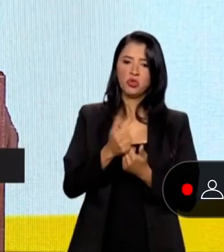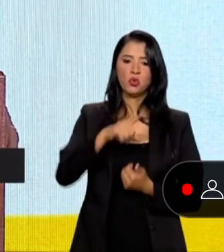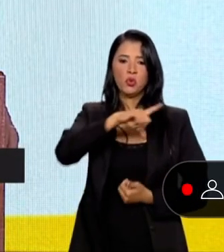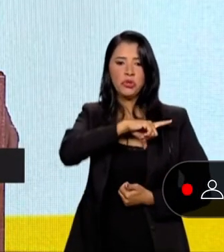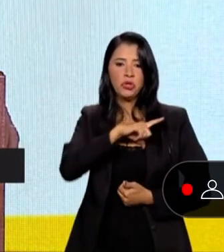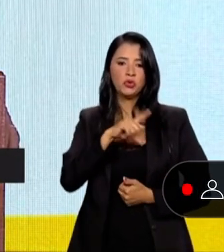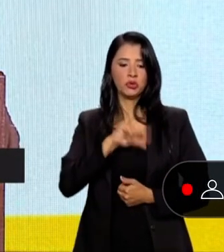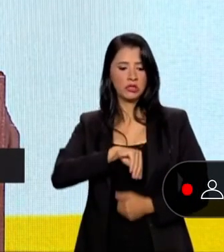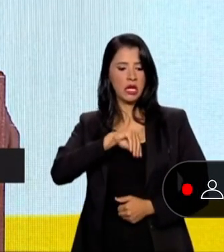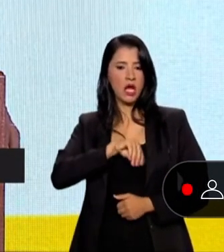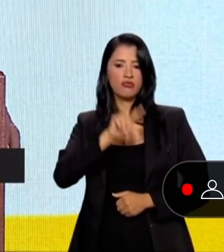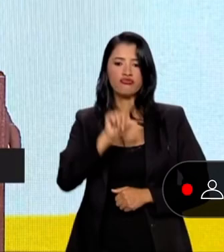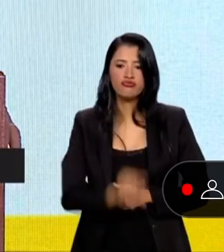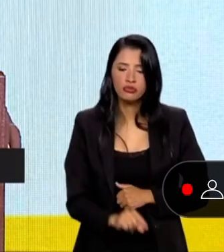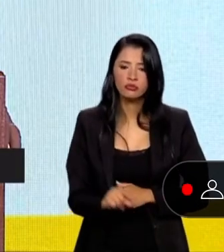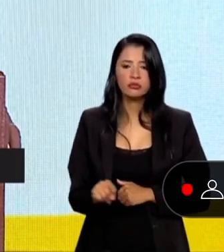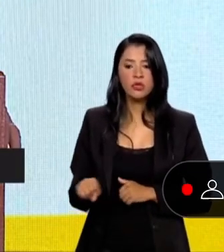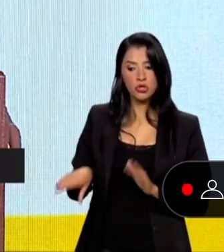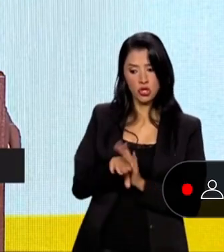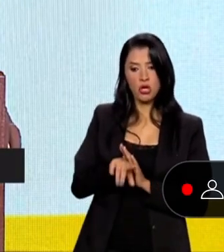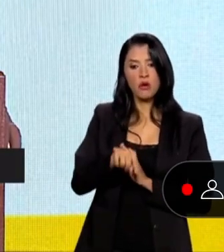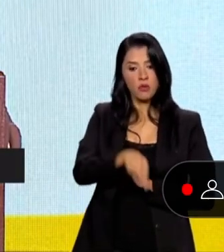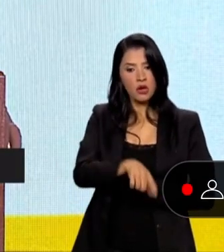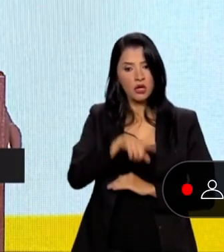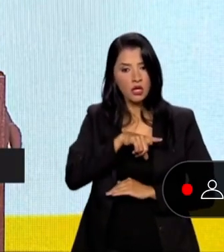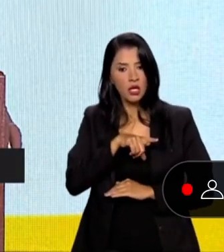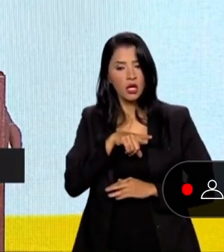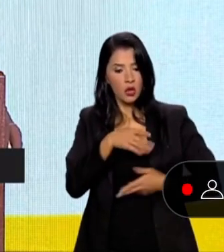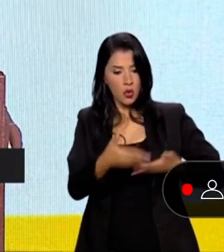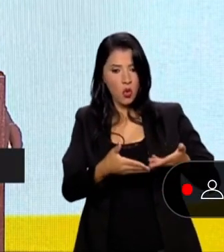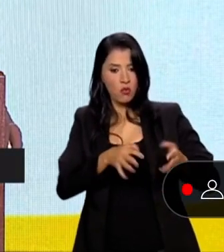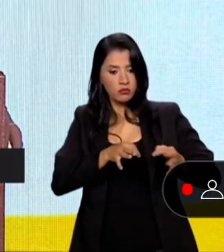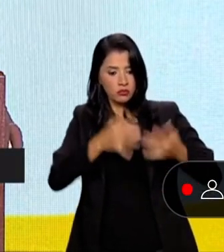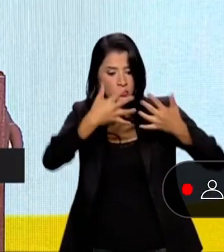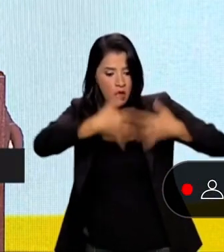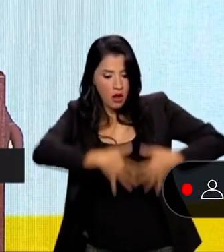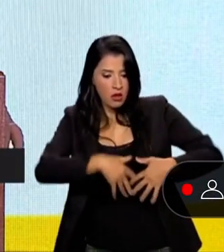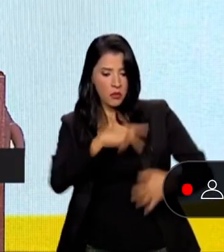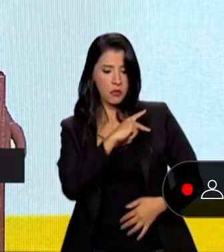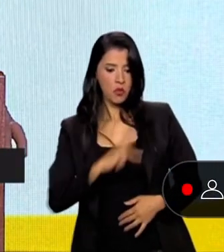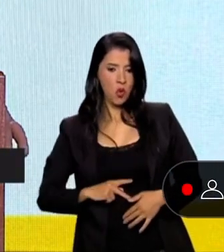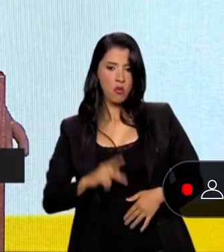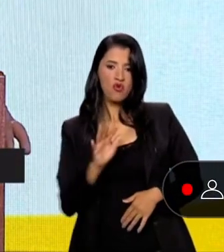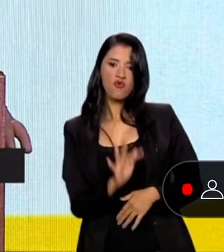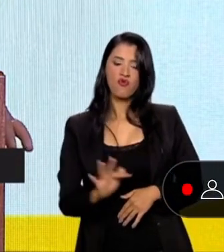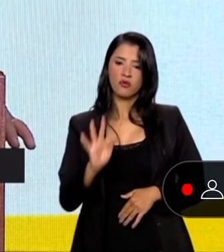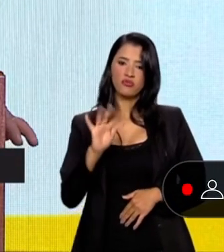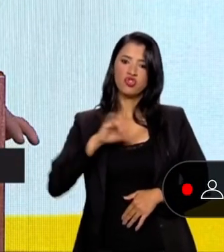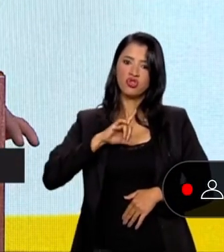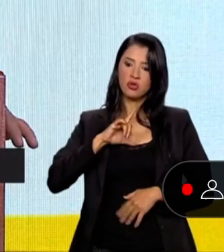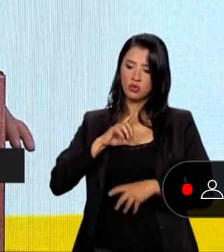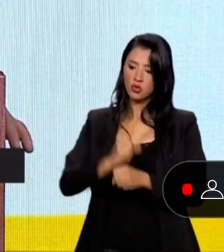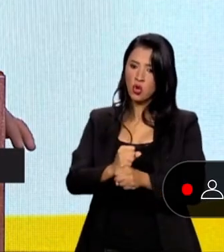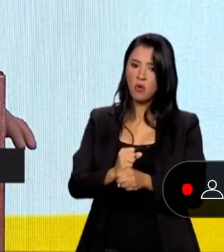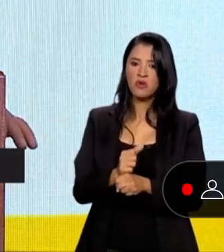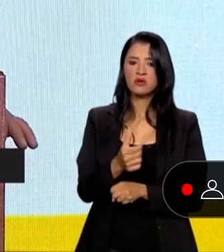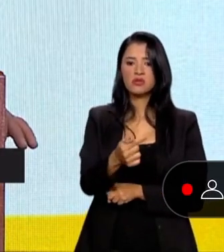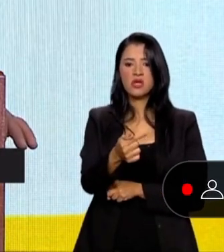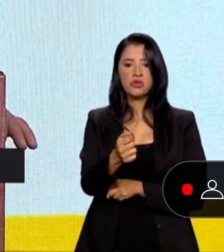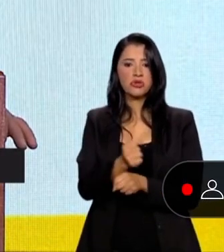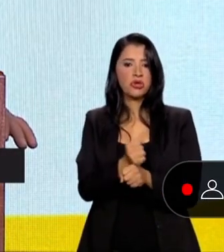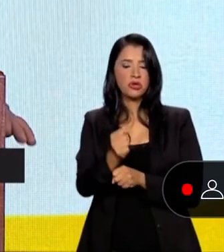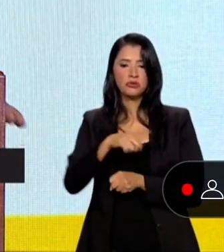salarial. Nós chegamos aqui, o funcionalismo público federal havia 7 anos que não recebia um